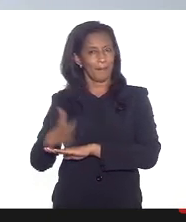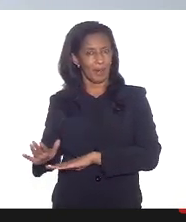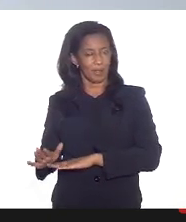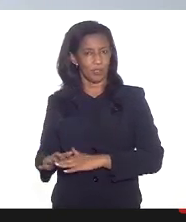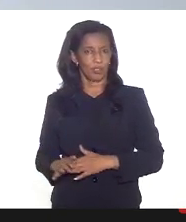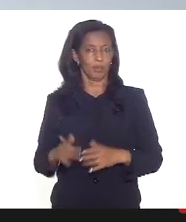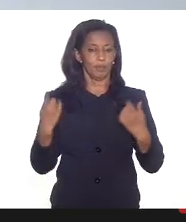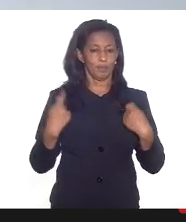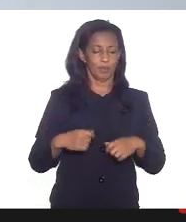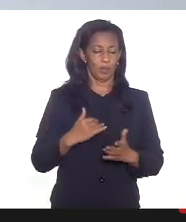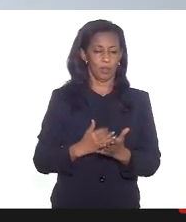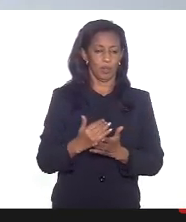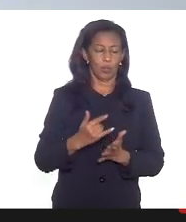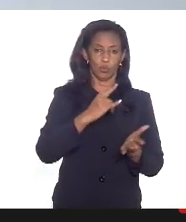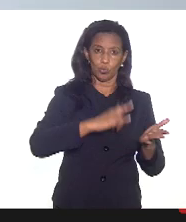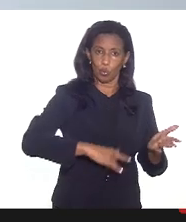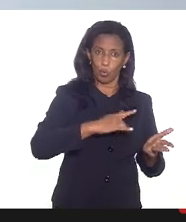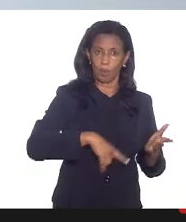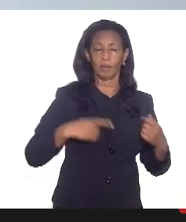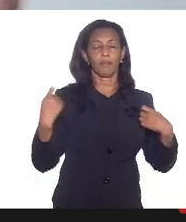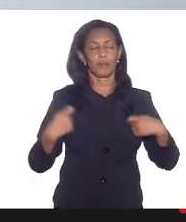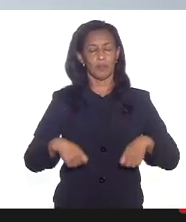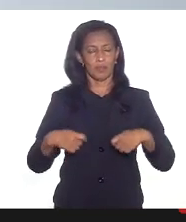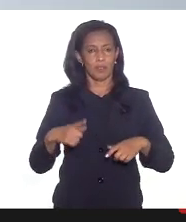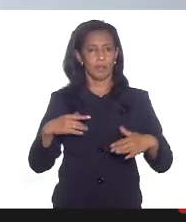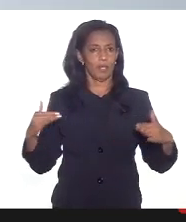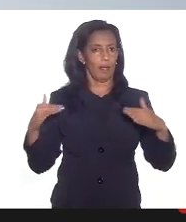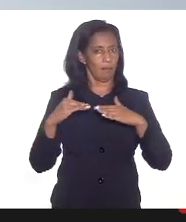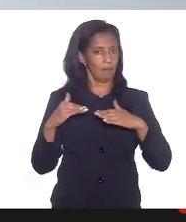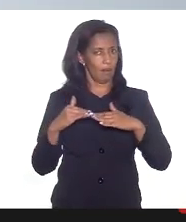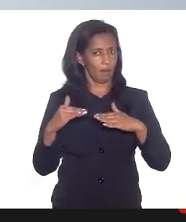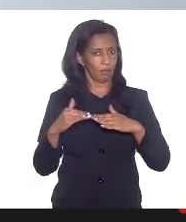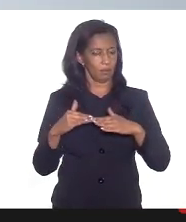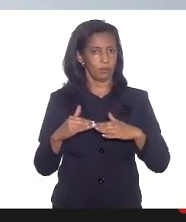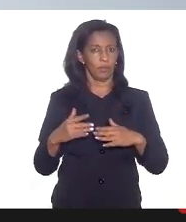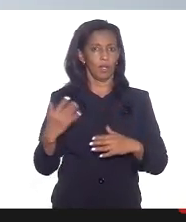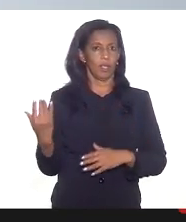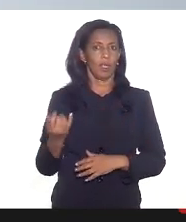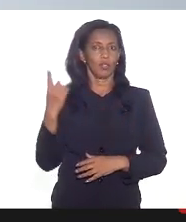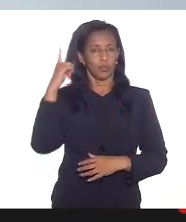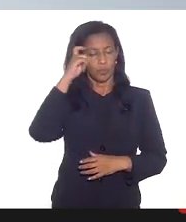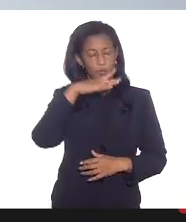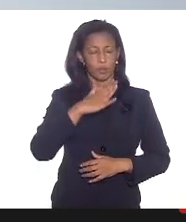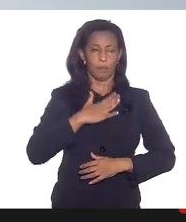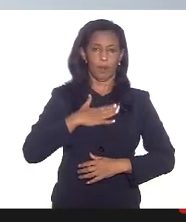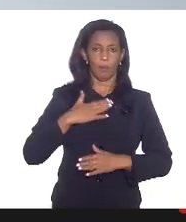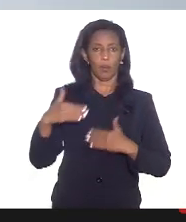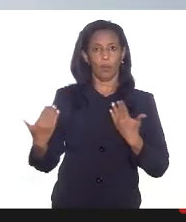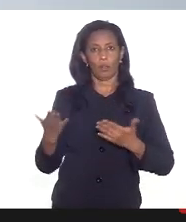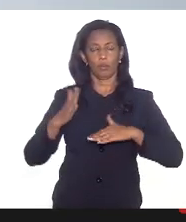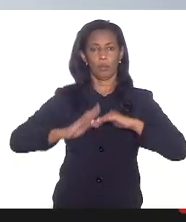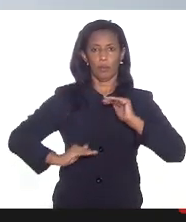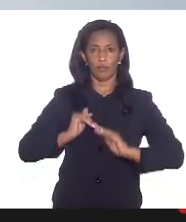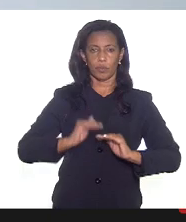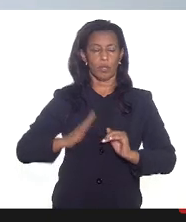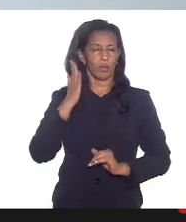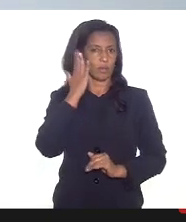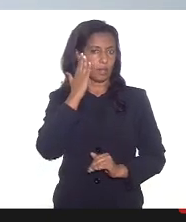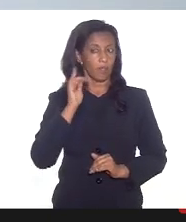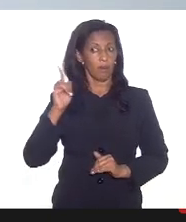o início da minha fala os documentos eles precisam ser alinhado é muito difícil para mim quanto profissional